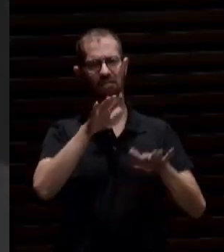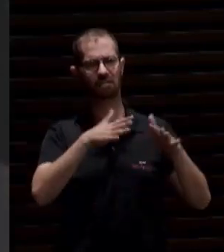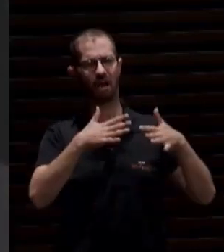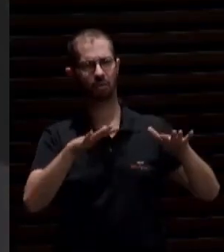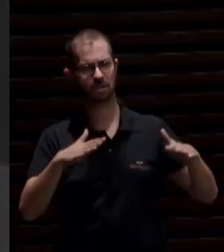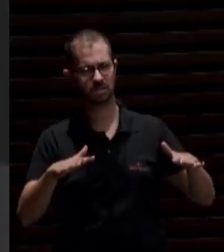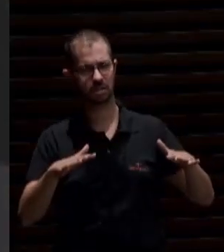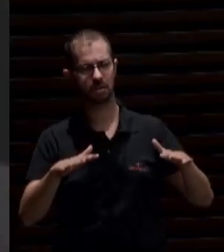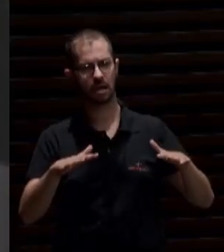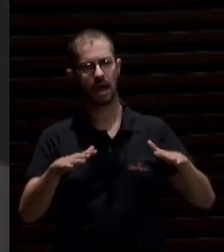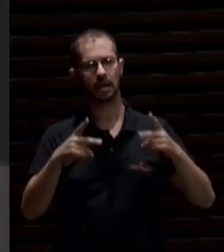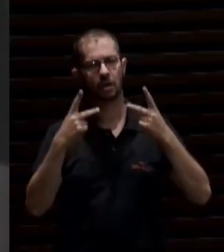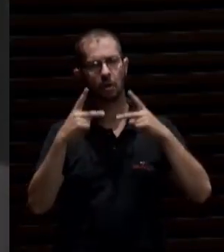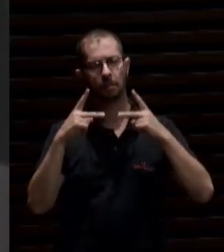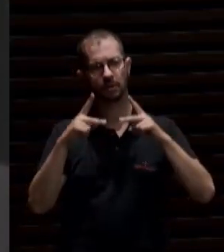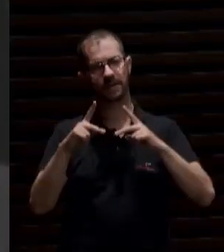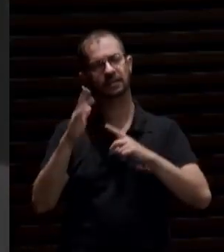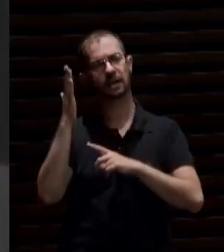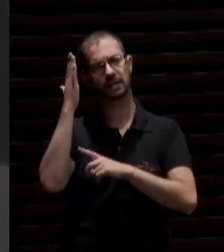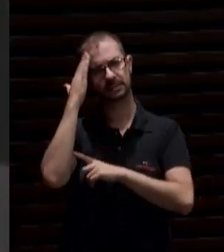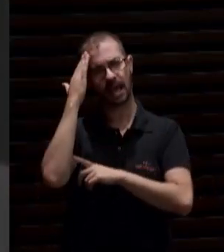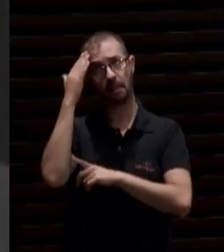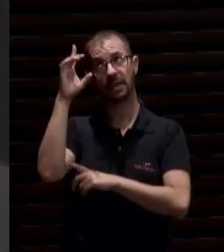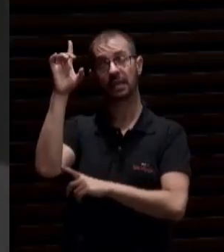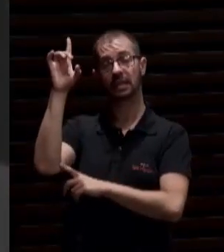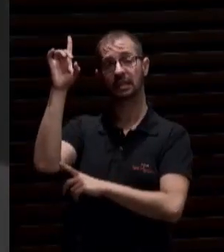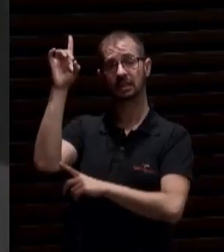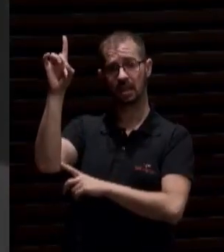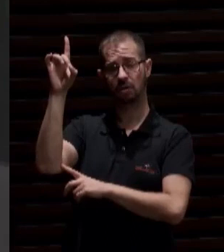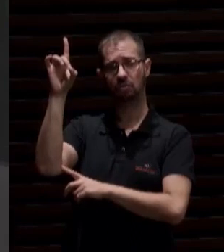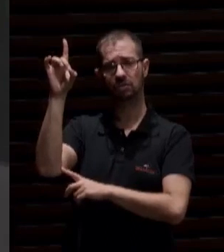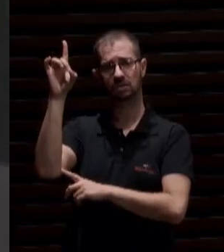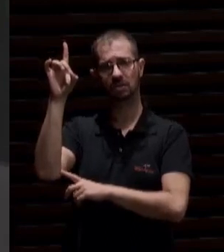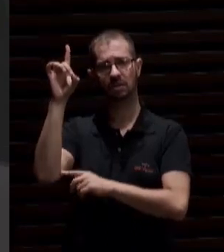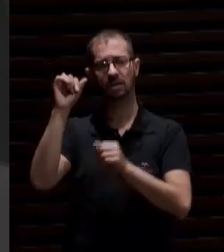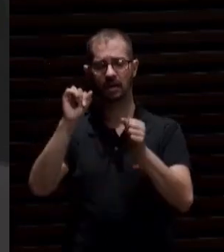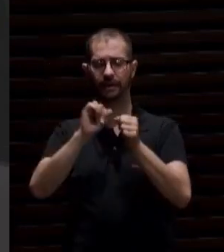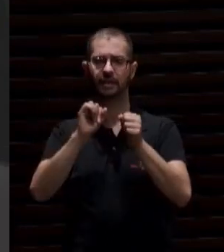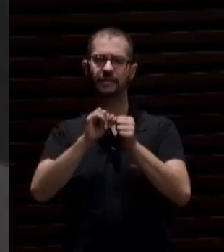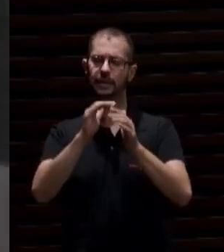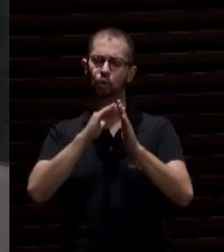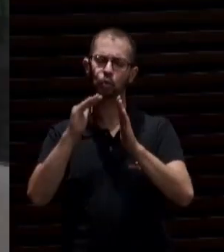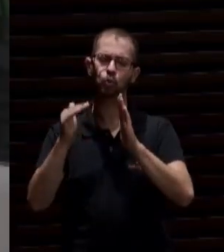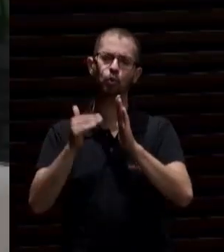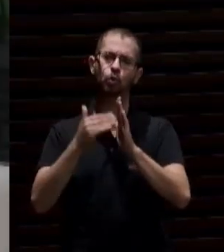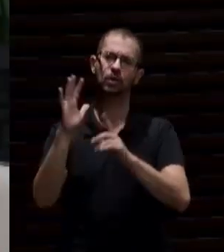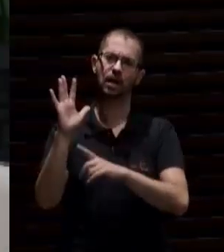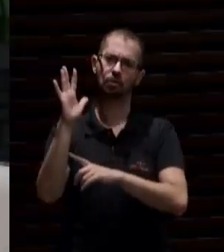Aqui, o profeta, ele reconhece que Deus é aquele que está fazendo com que tudo o que está acontecendo